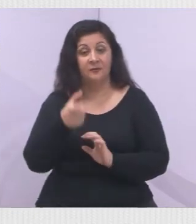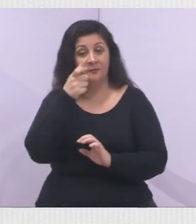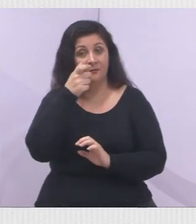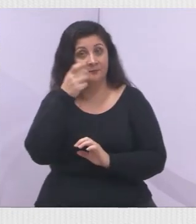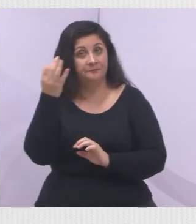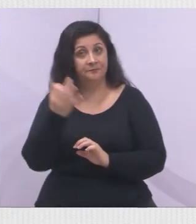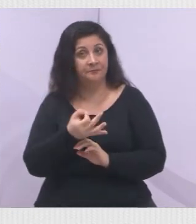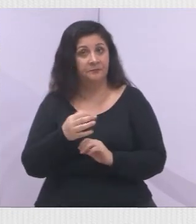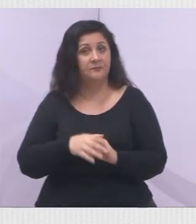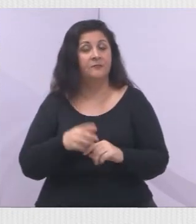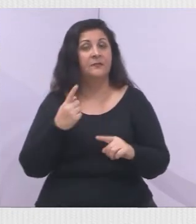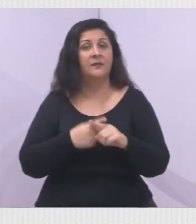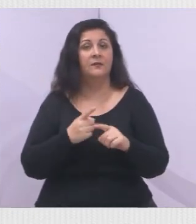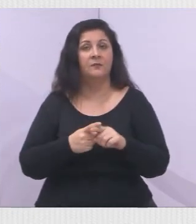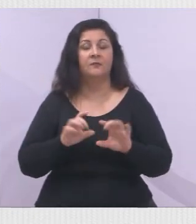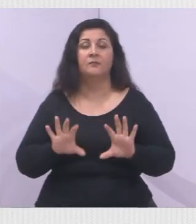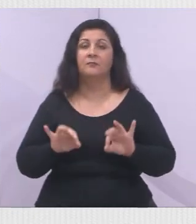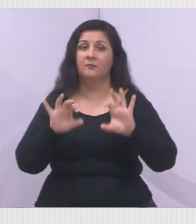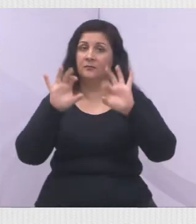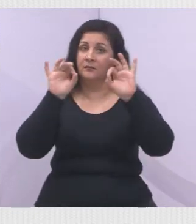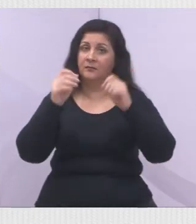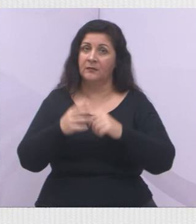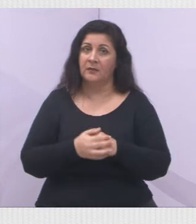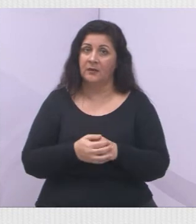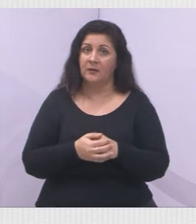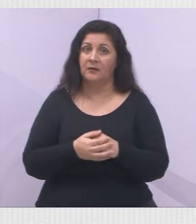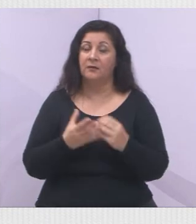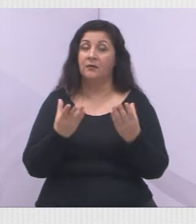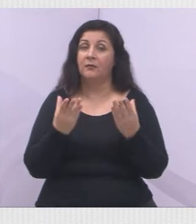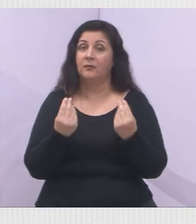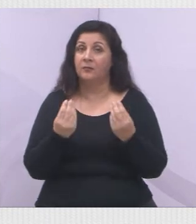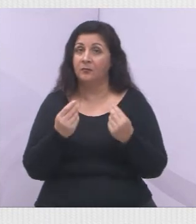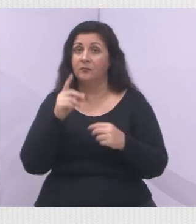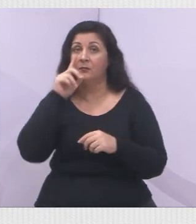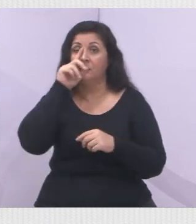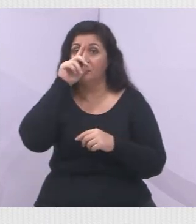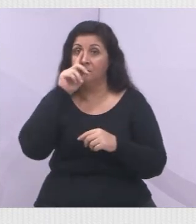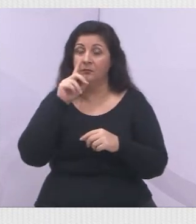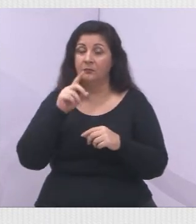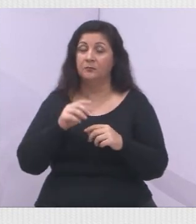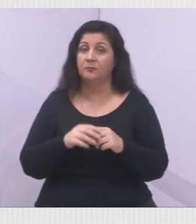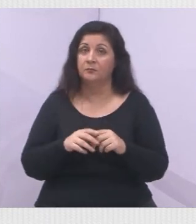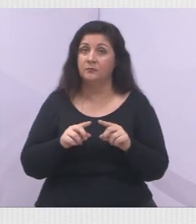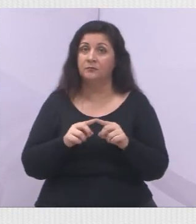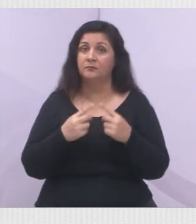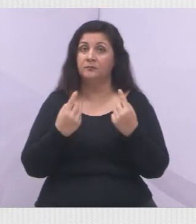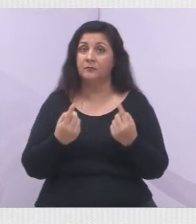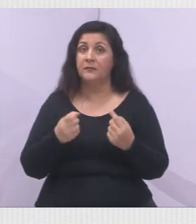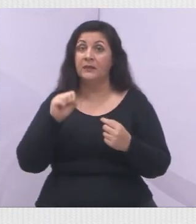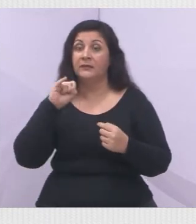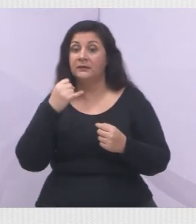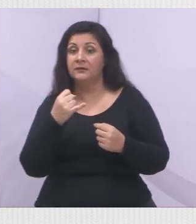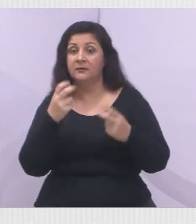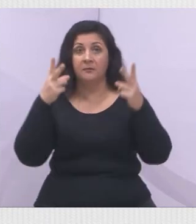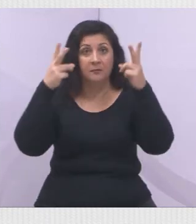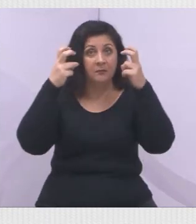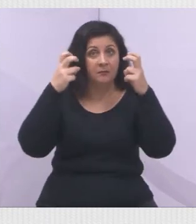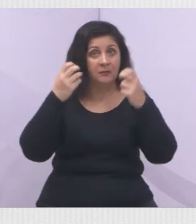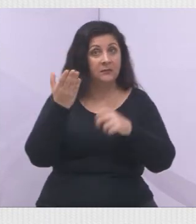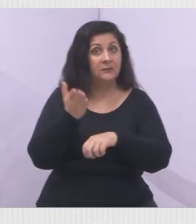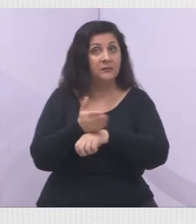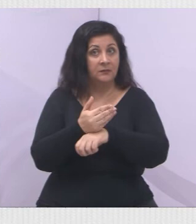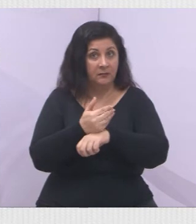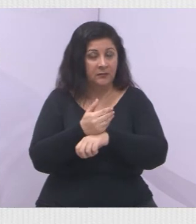aí, porque o câncer, apesar de ser uma doença muito perigosa, ela, descoberta em tempo, tem